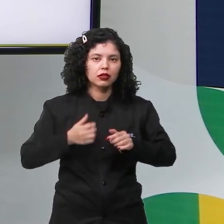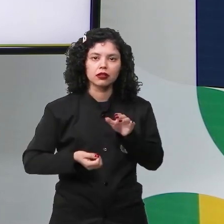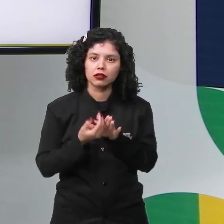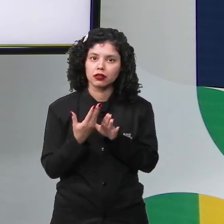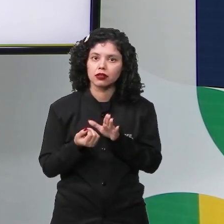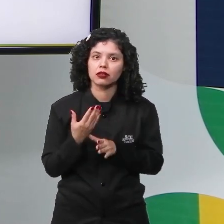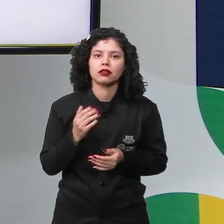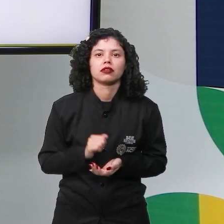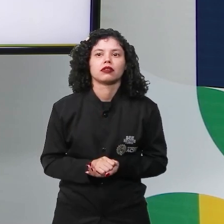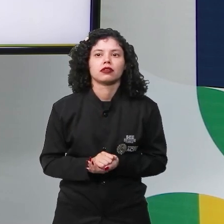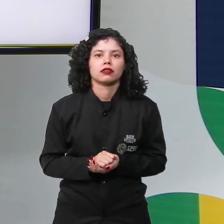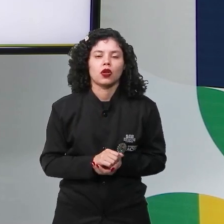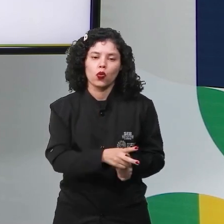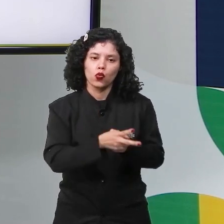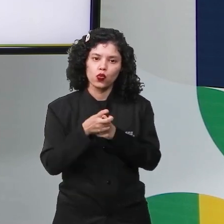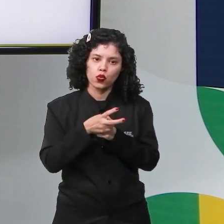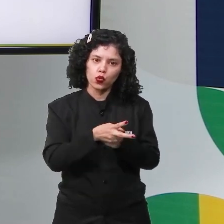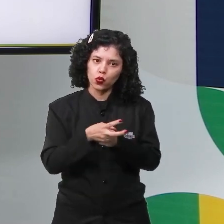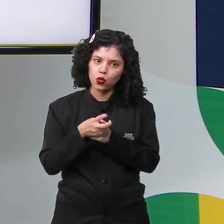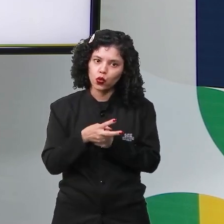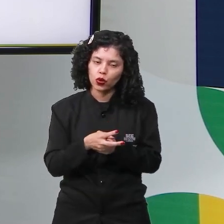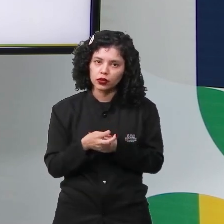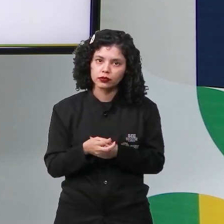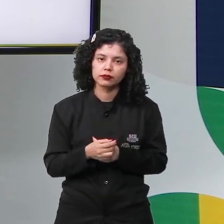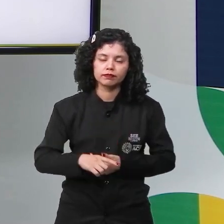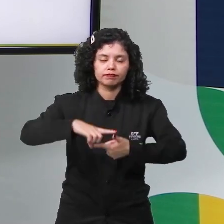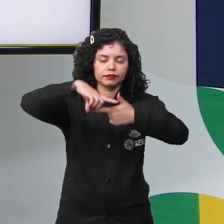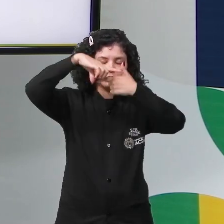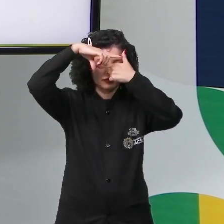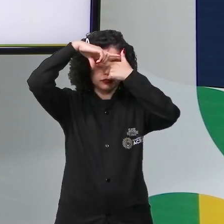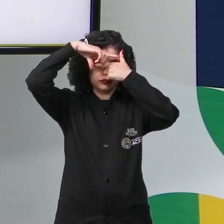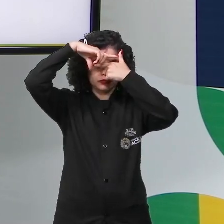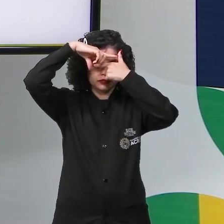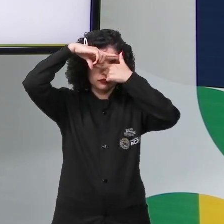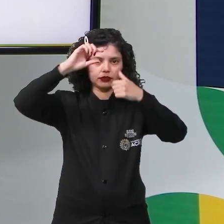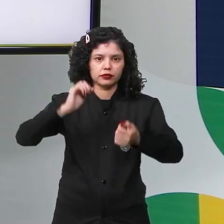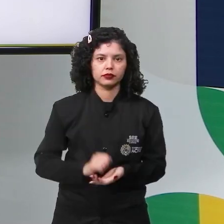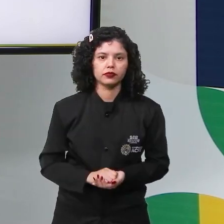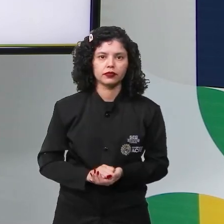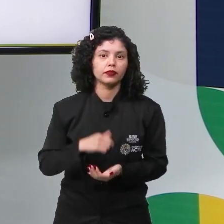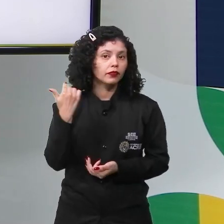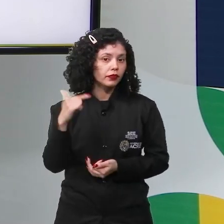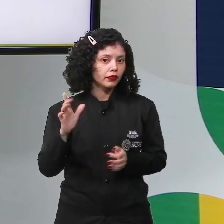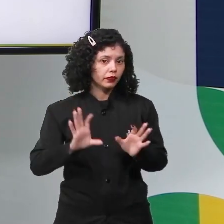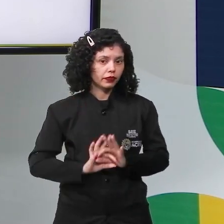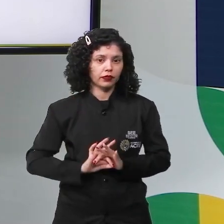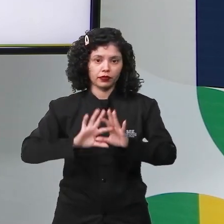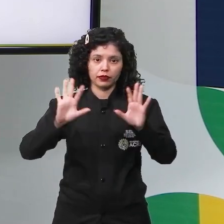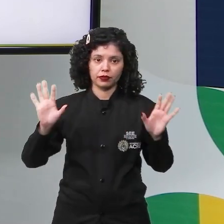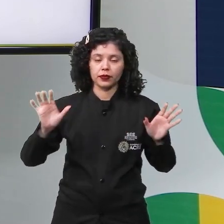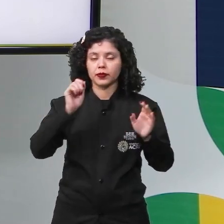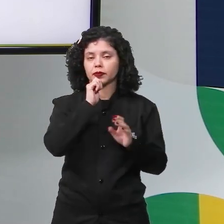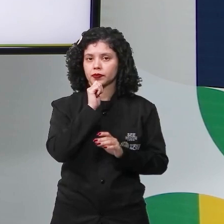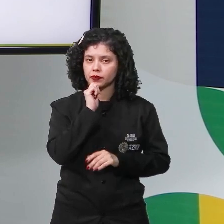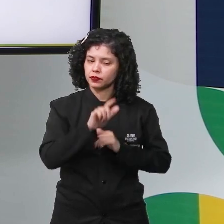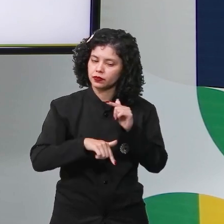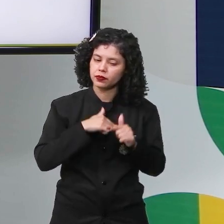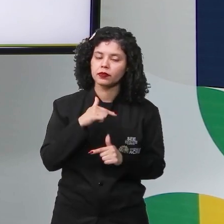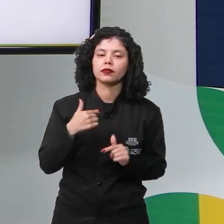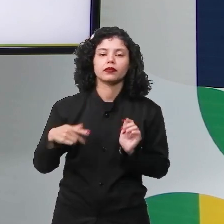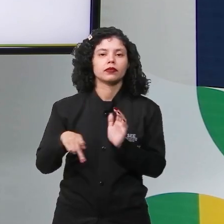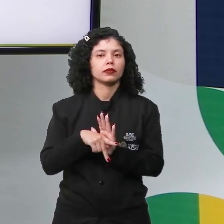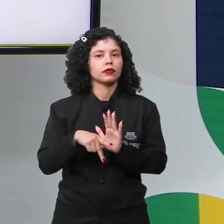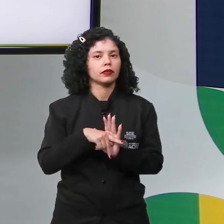gera exploração e alienação, ou seja, não liberta o trabalhador